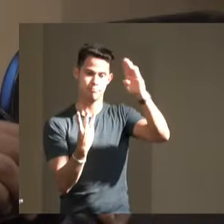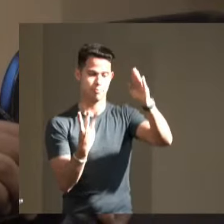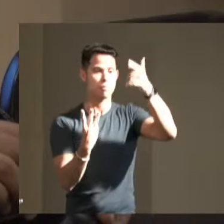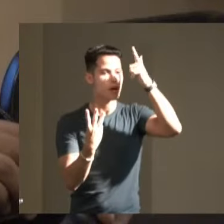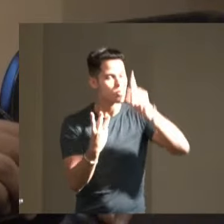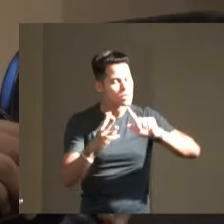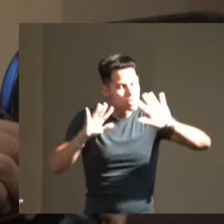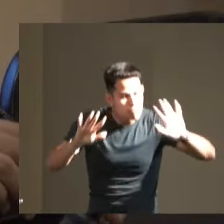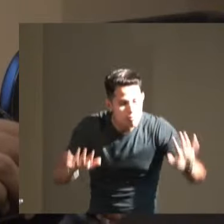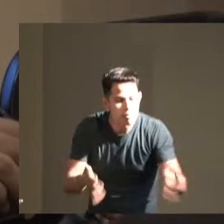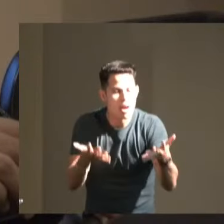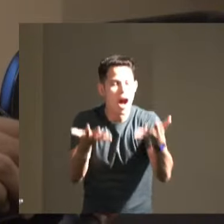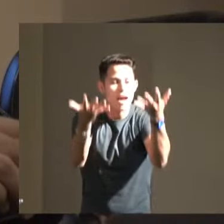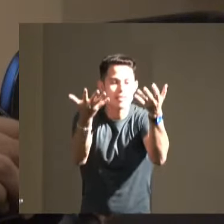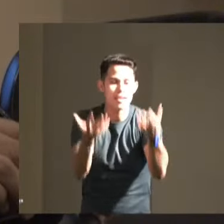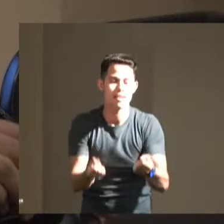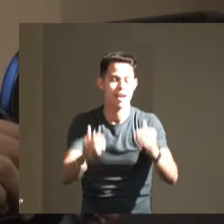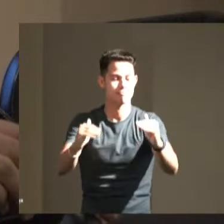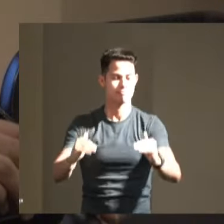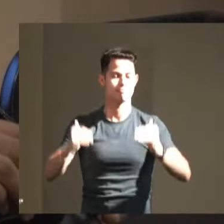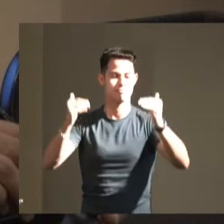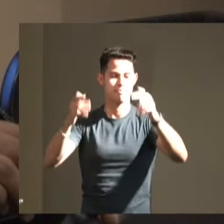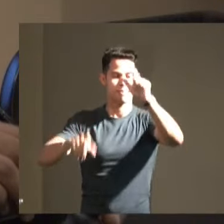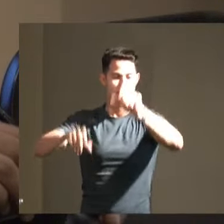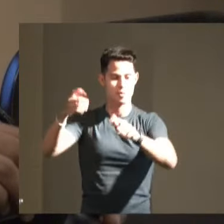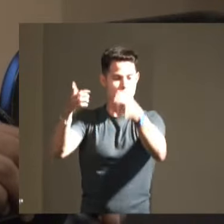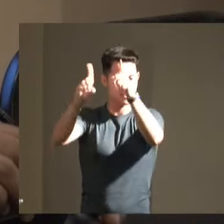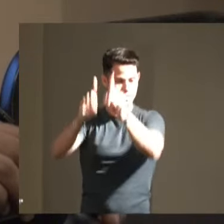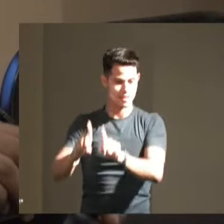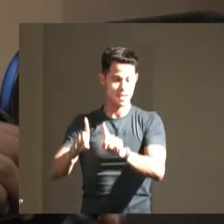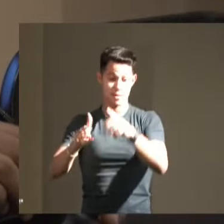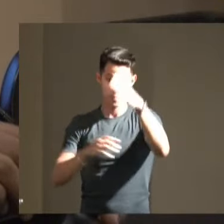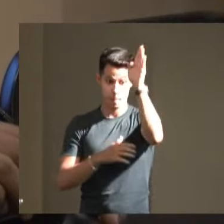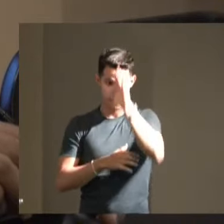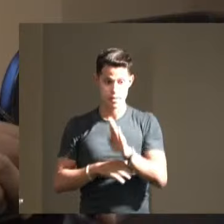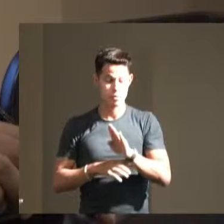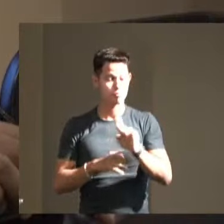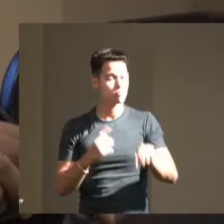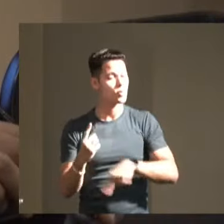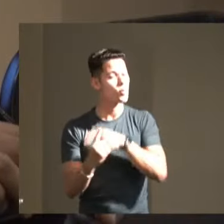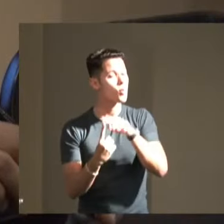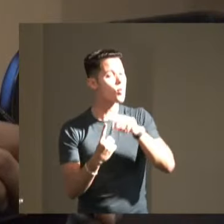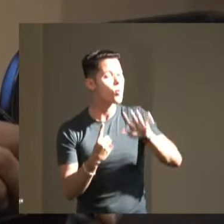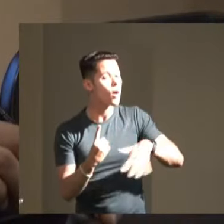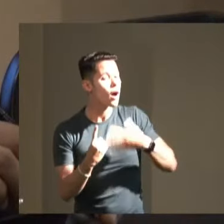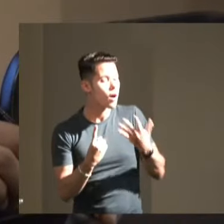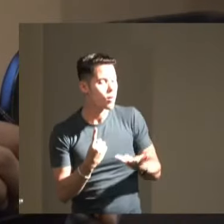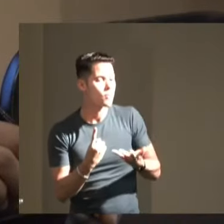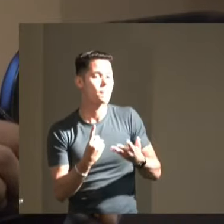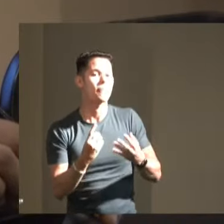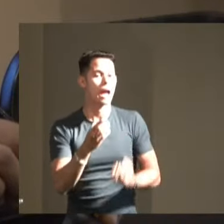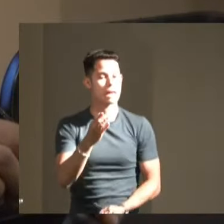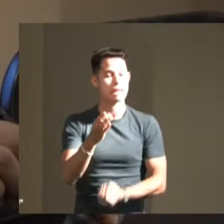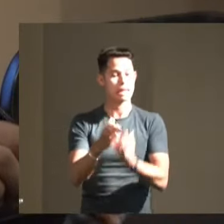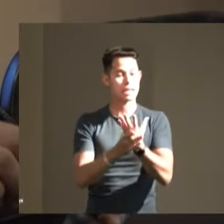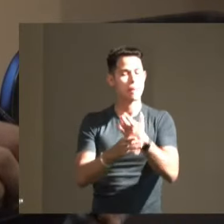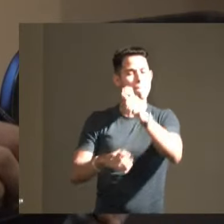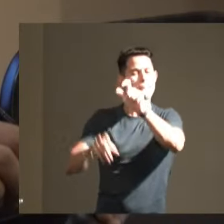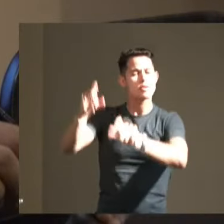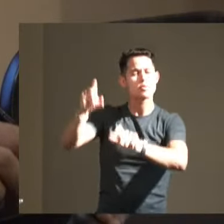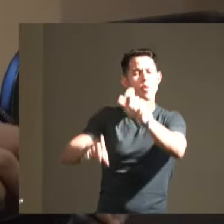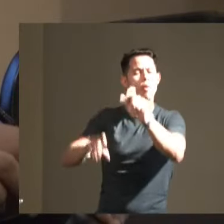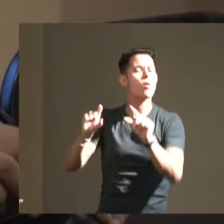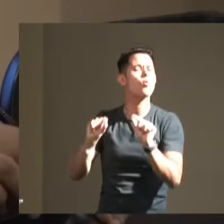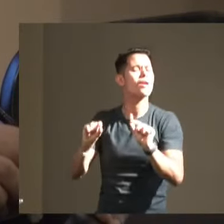haver o reconhecimento das pessoas com deficiência no Brasil. Primeiro ponto, a definição de quem são essas